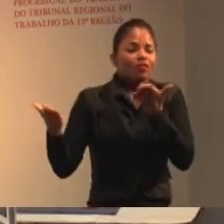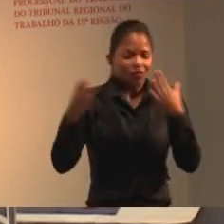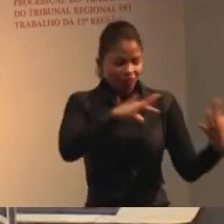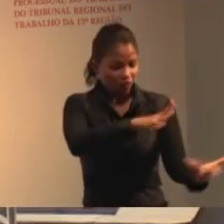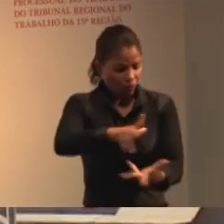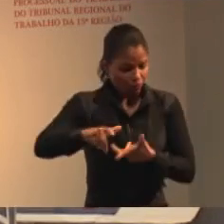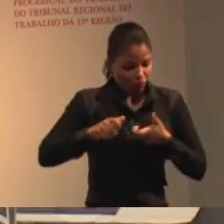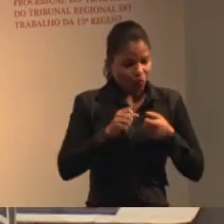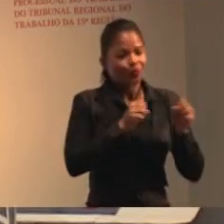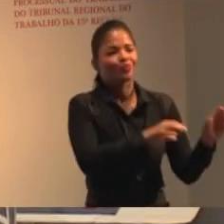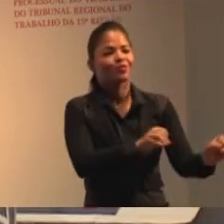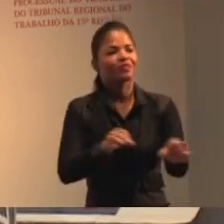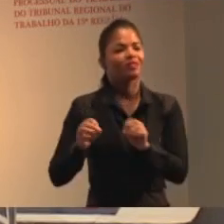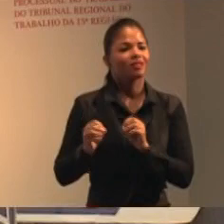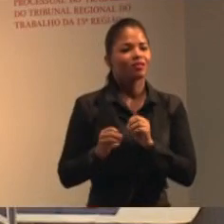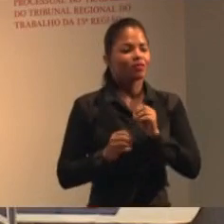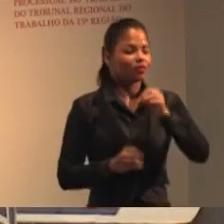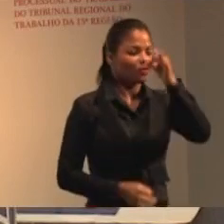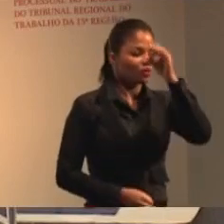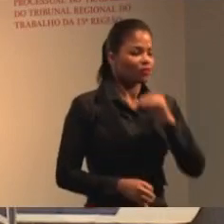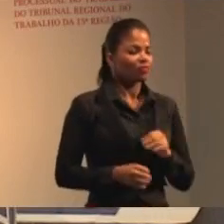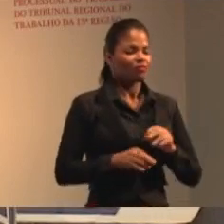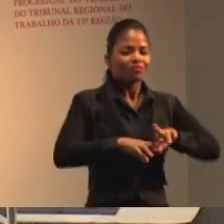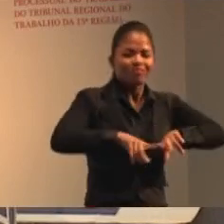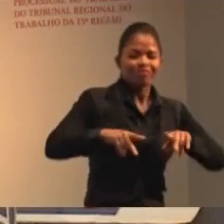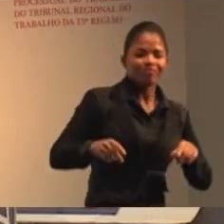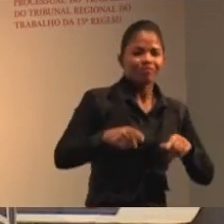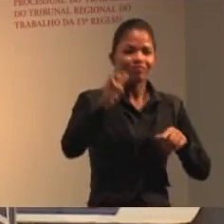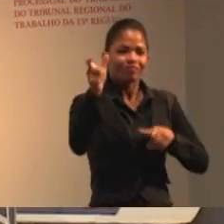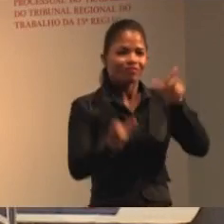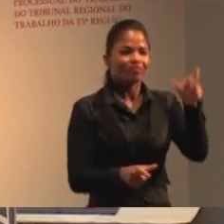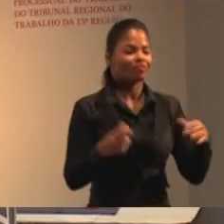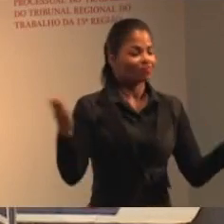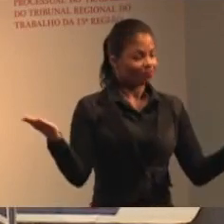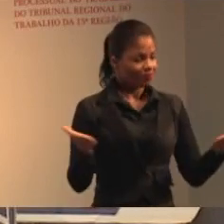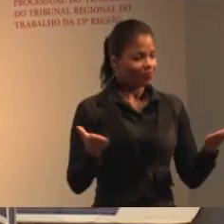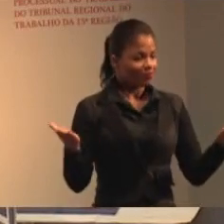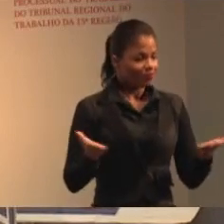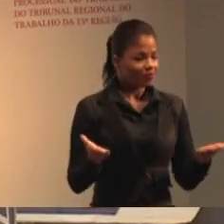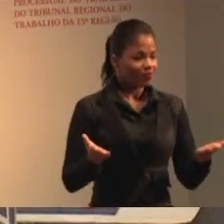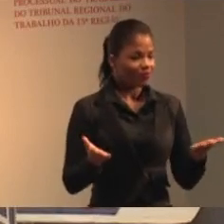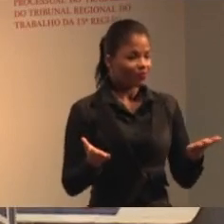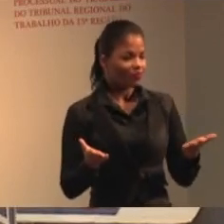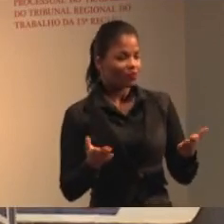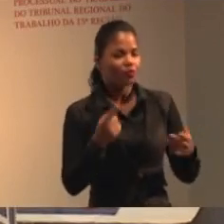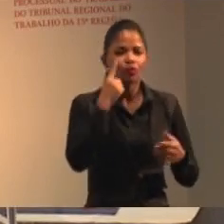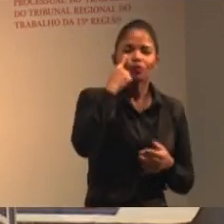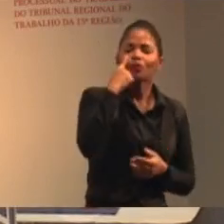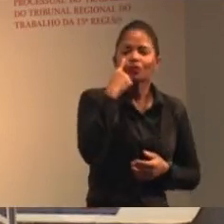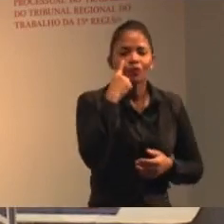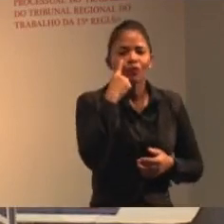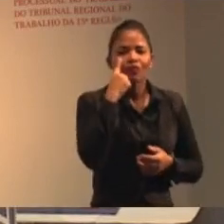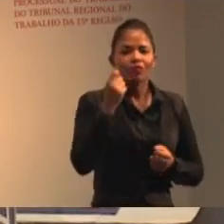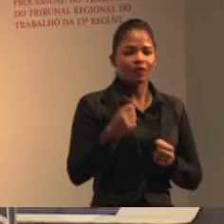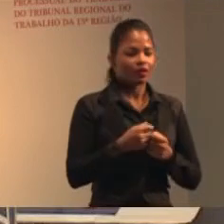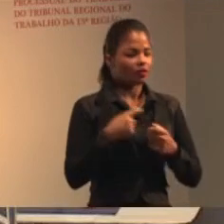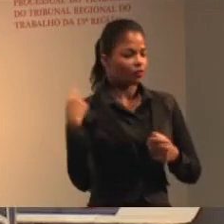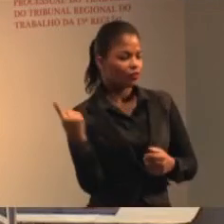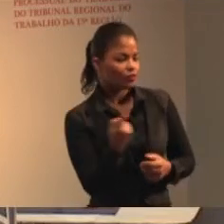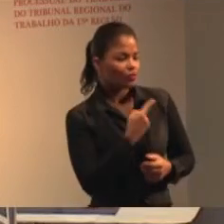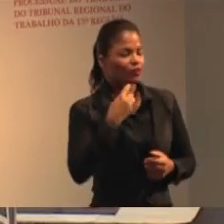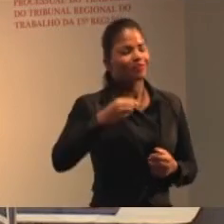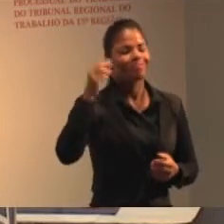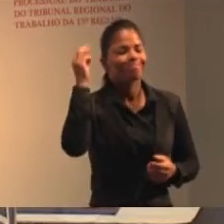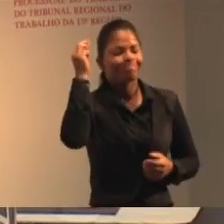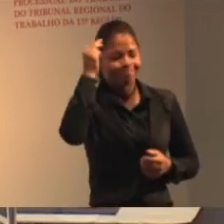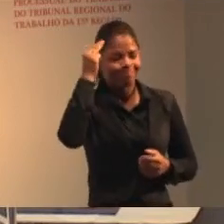da educação. Que as discussões aqui realizadas povoem de dúvidas as nossas